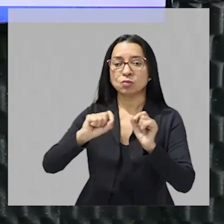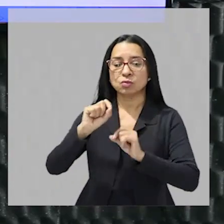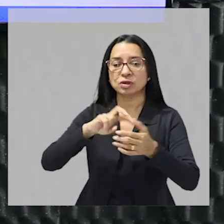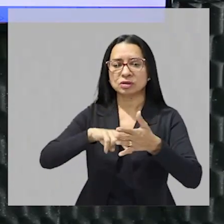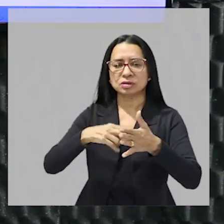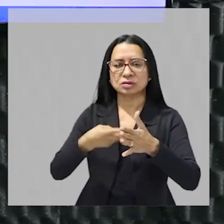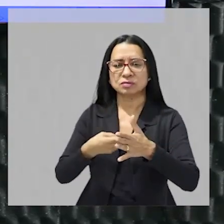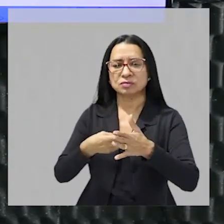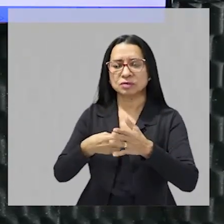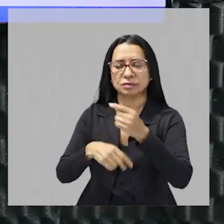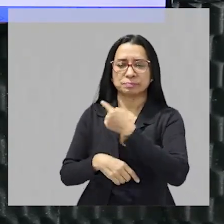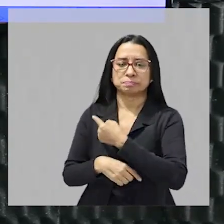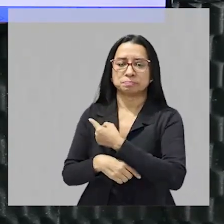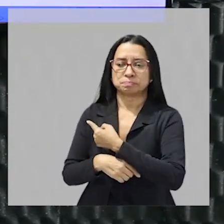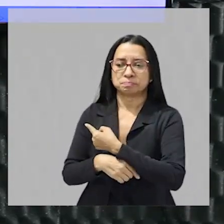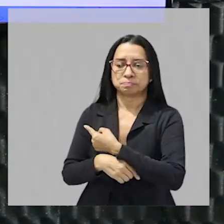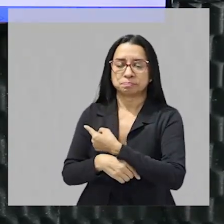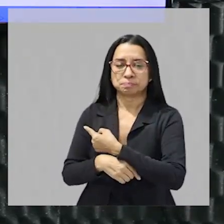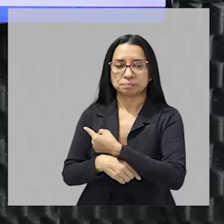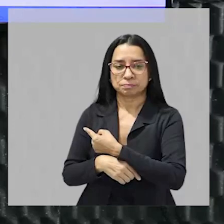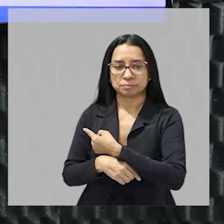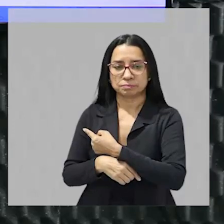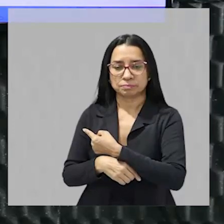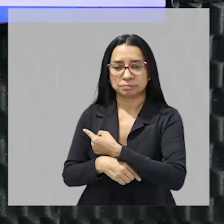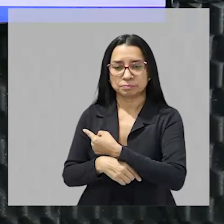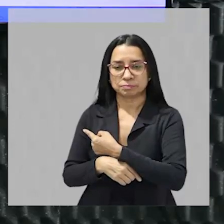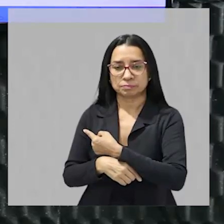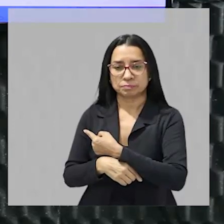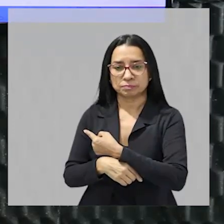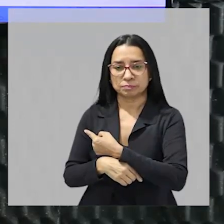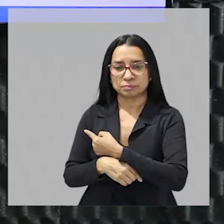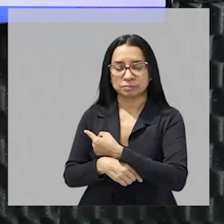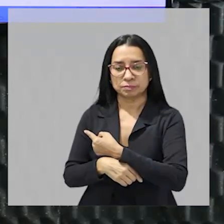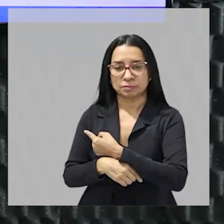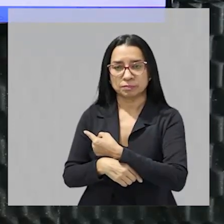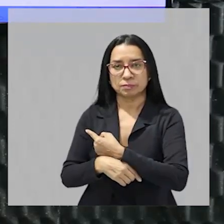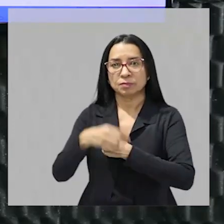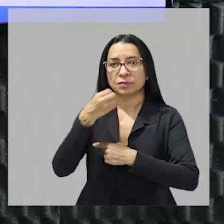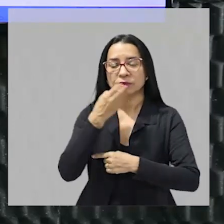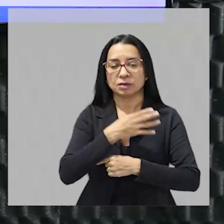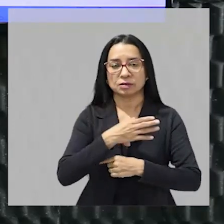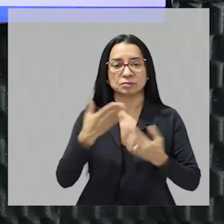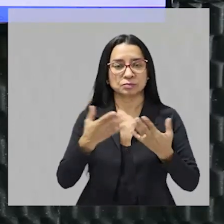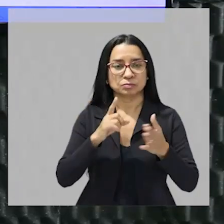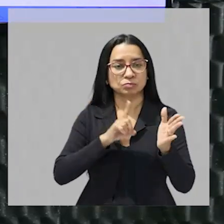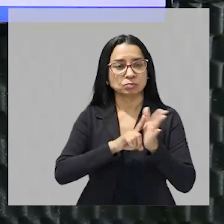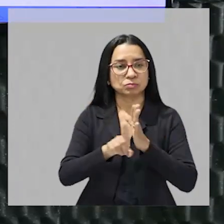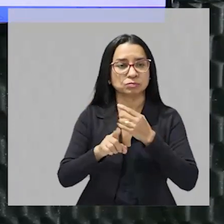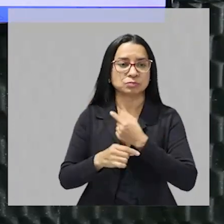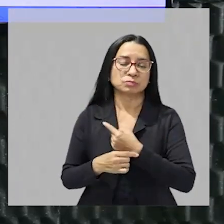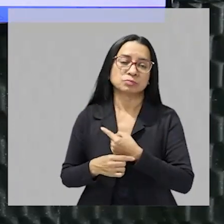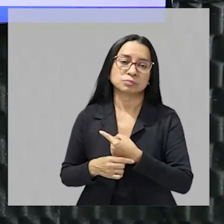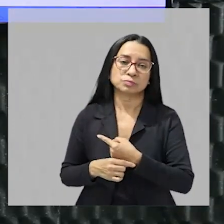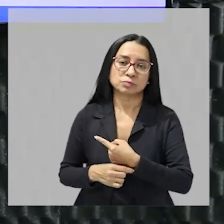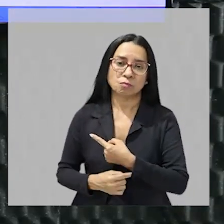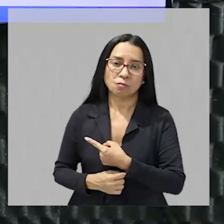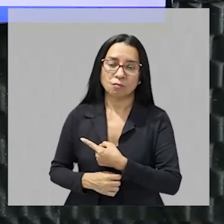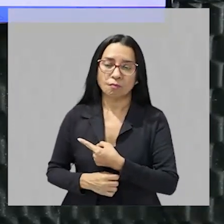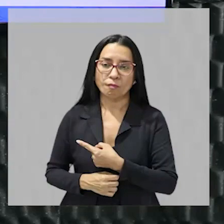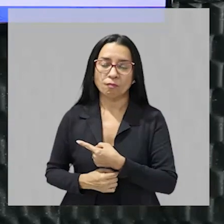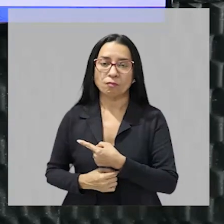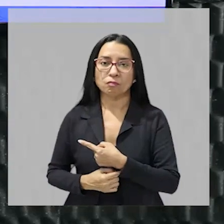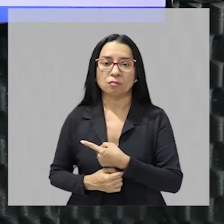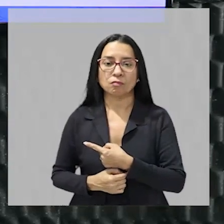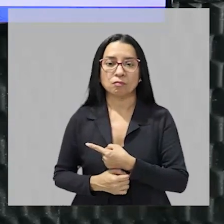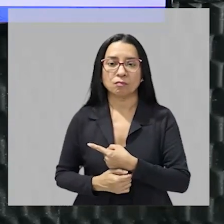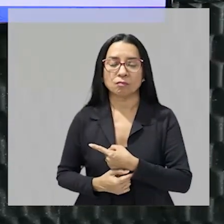pelo SARS-CoV-2, a pandemia da Covid. Beleza? Então vamos para a questão, tá? Vamos lá. A crise retratada na